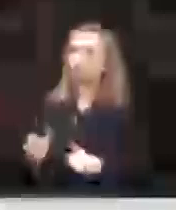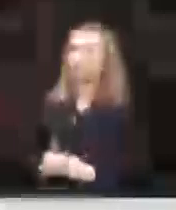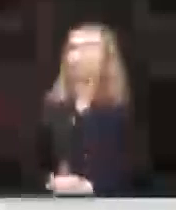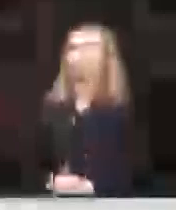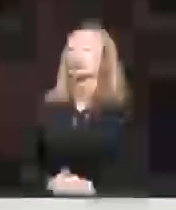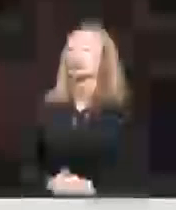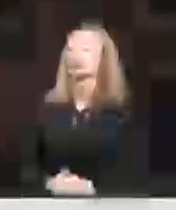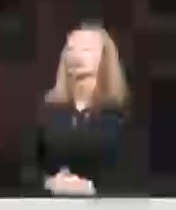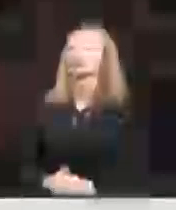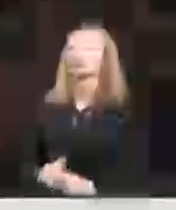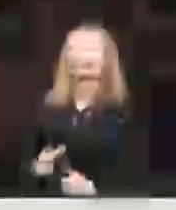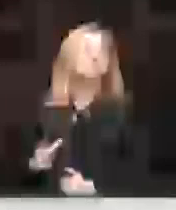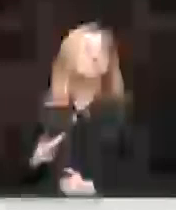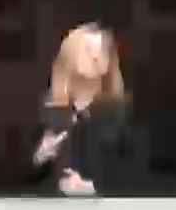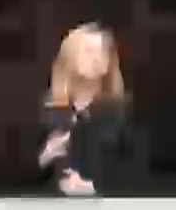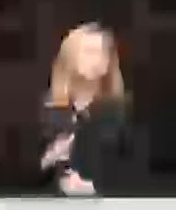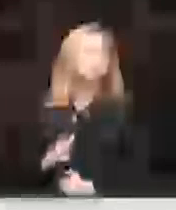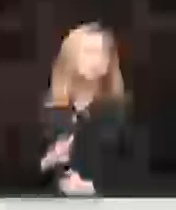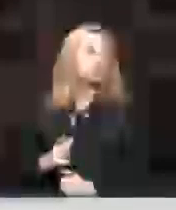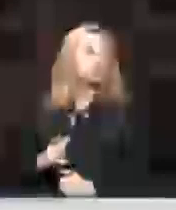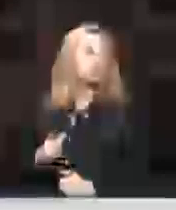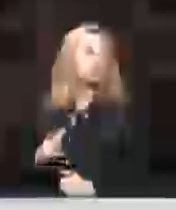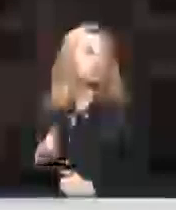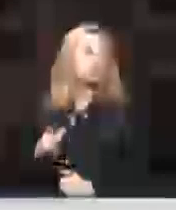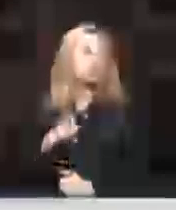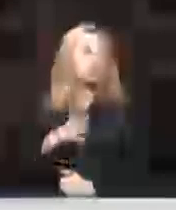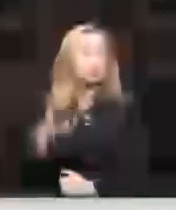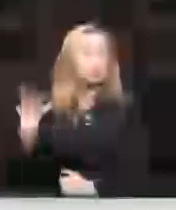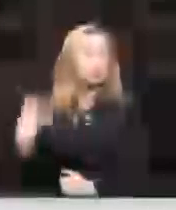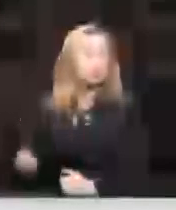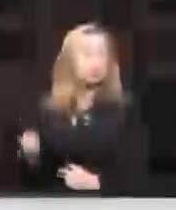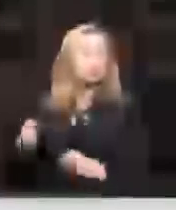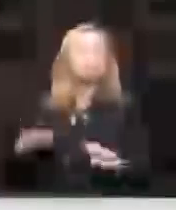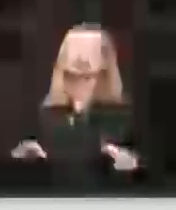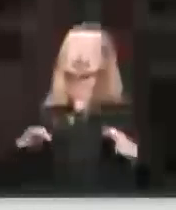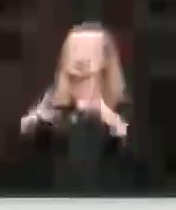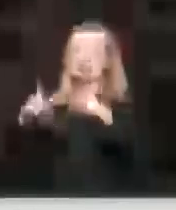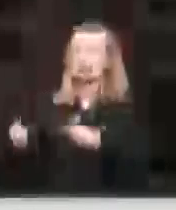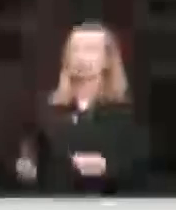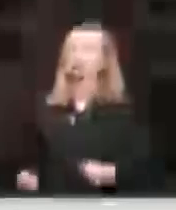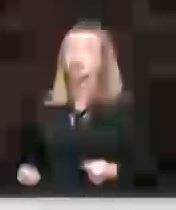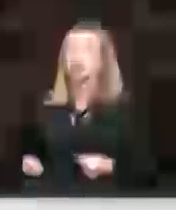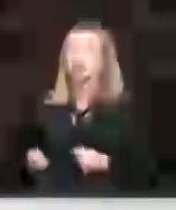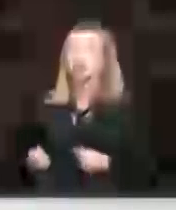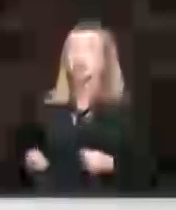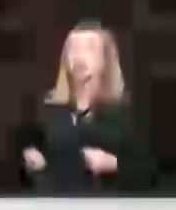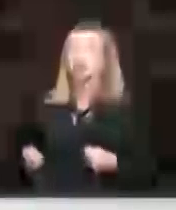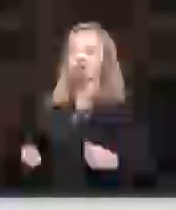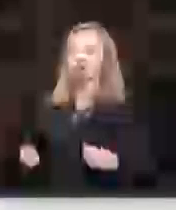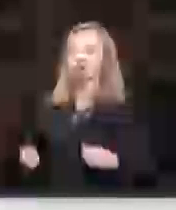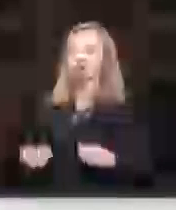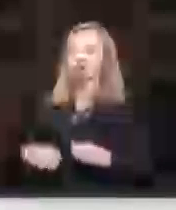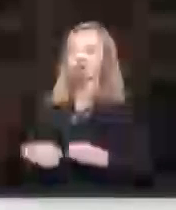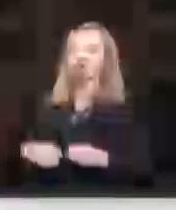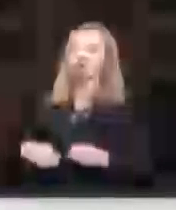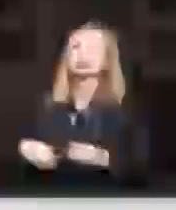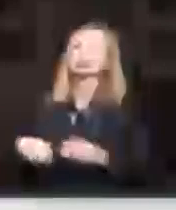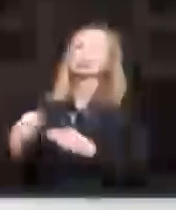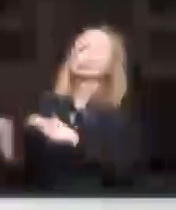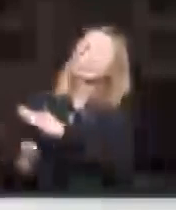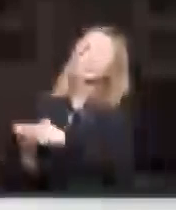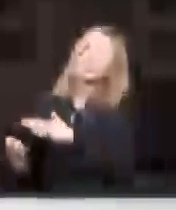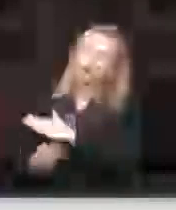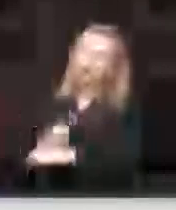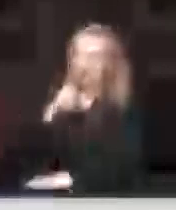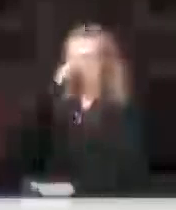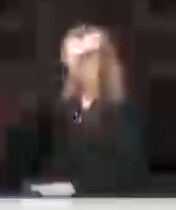Houve a autorização para a terceirização de todas as atividades públicas, todas, sem